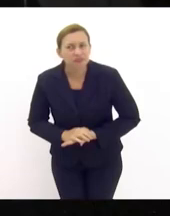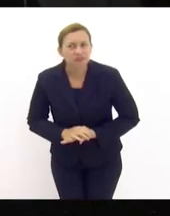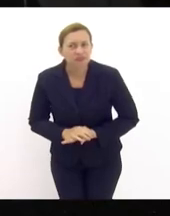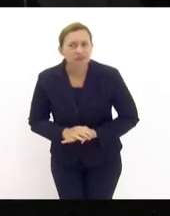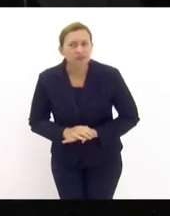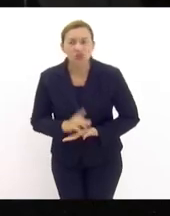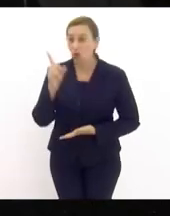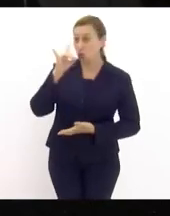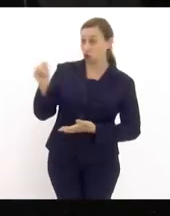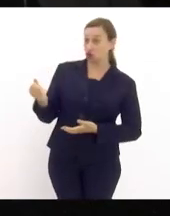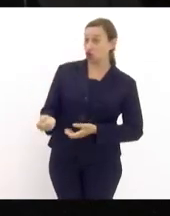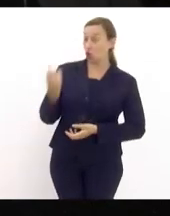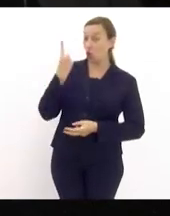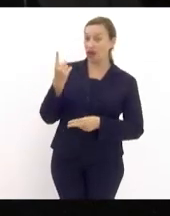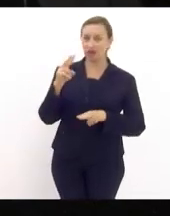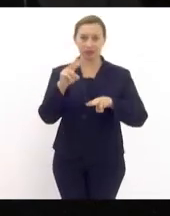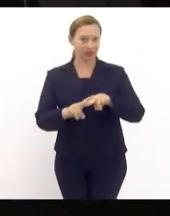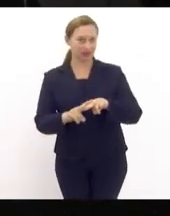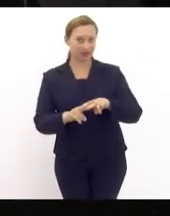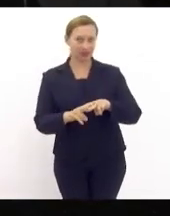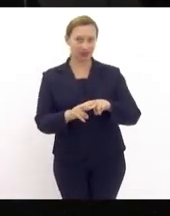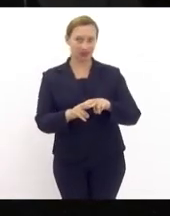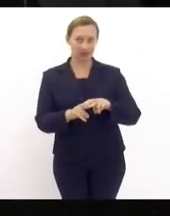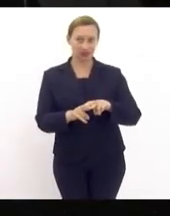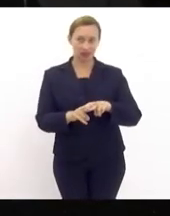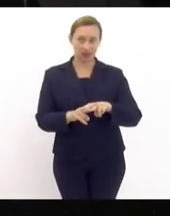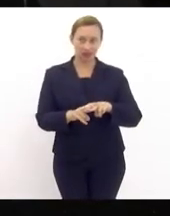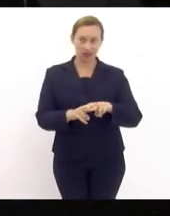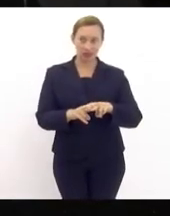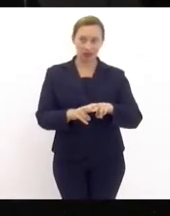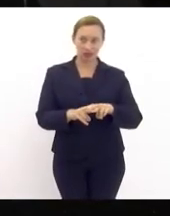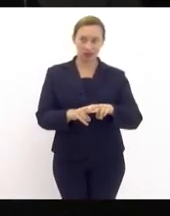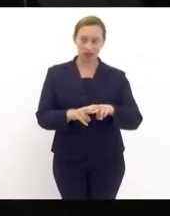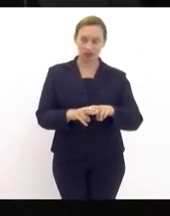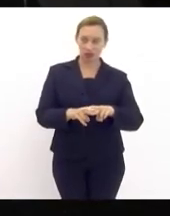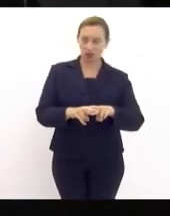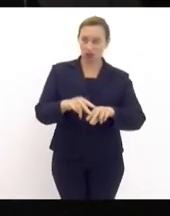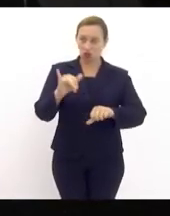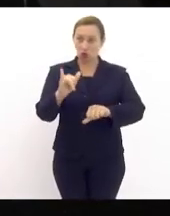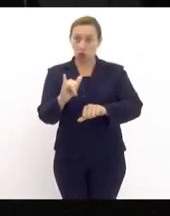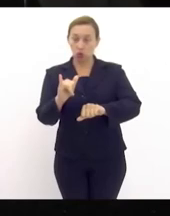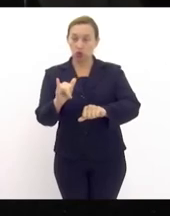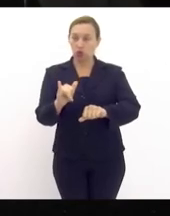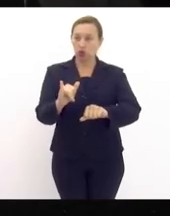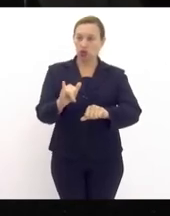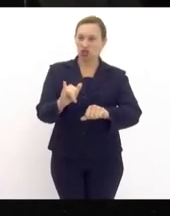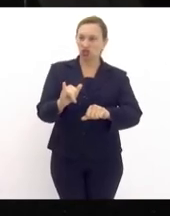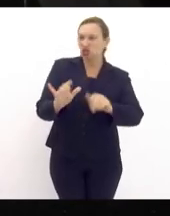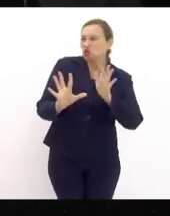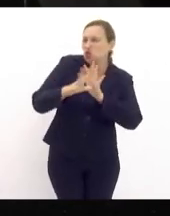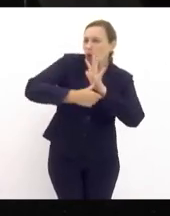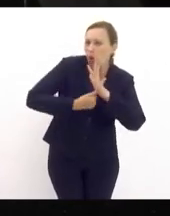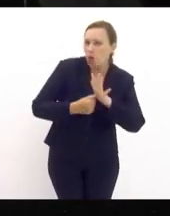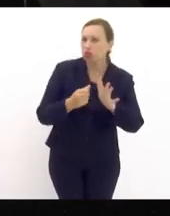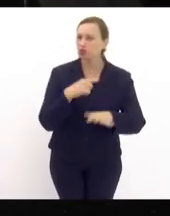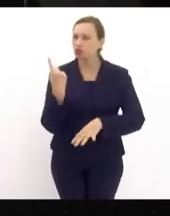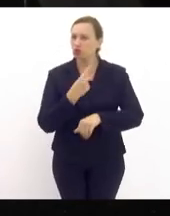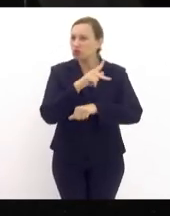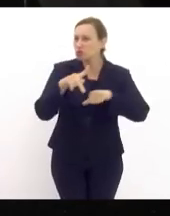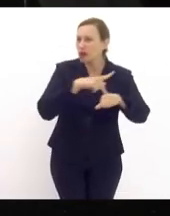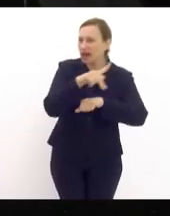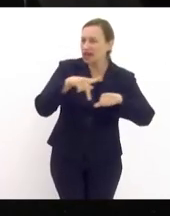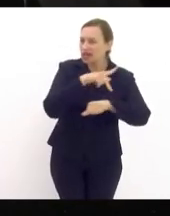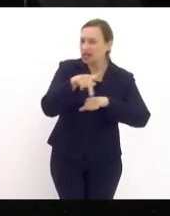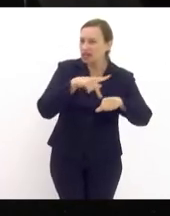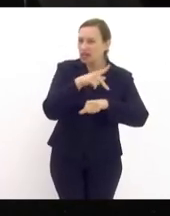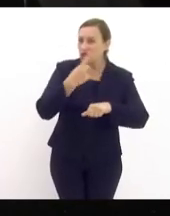Que um dia um ex-presidiário envolvido no maior esquema de corrupção da história do nosso país